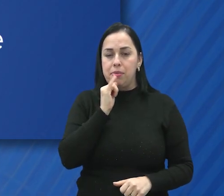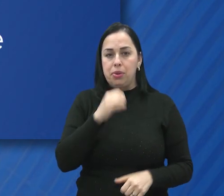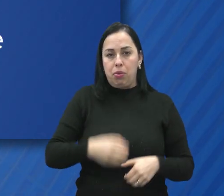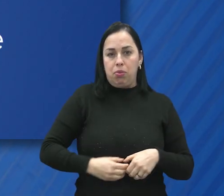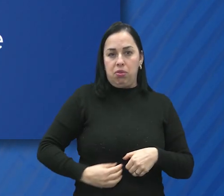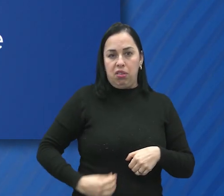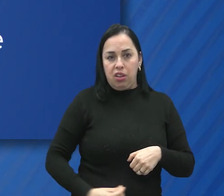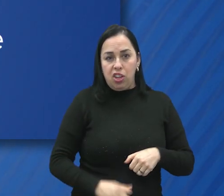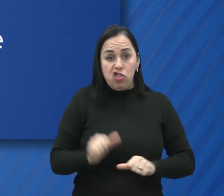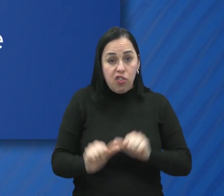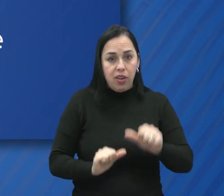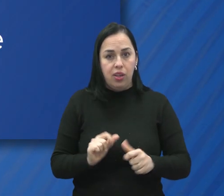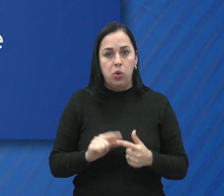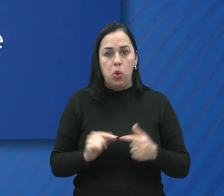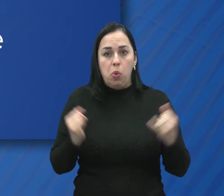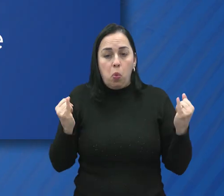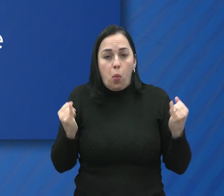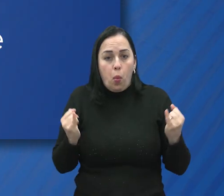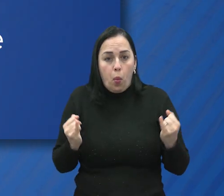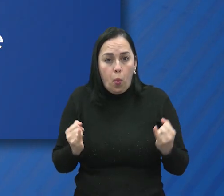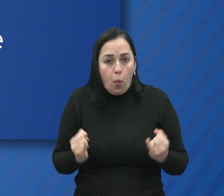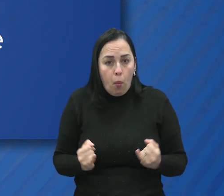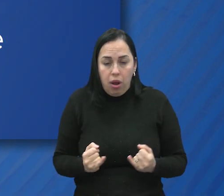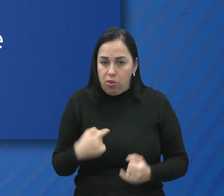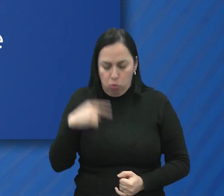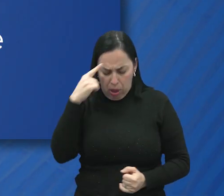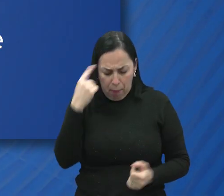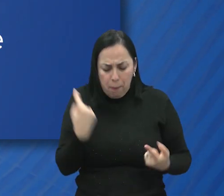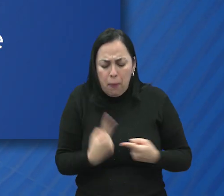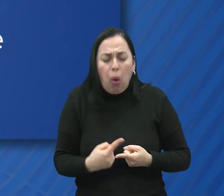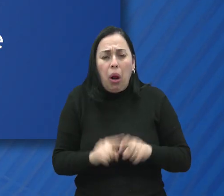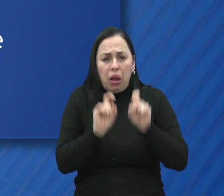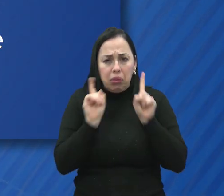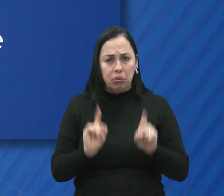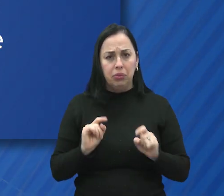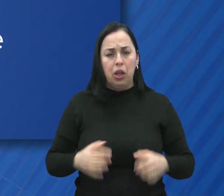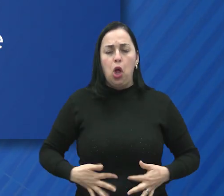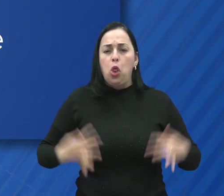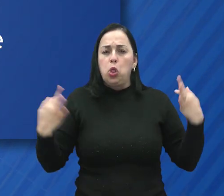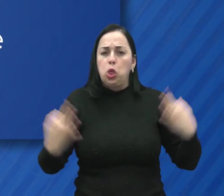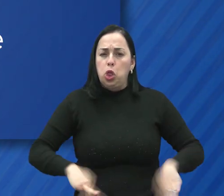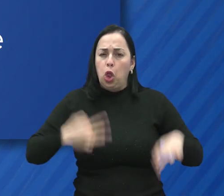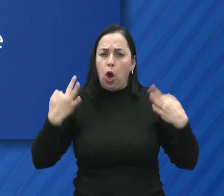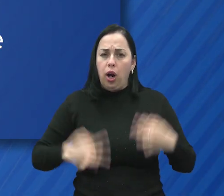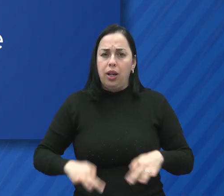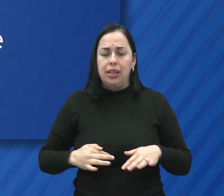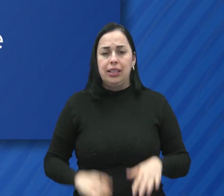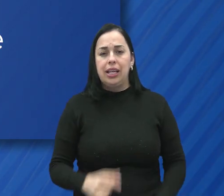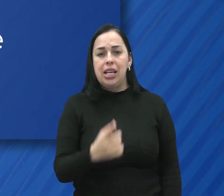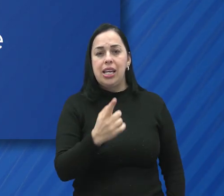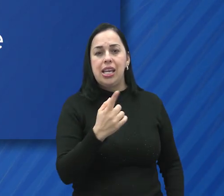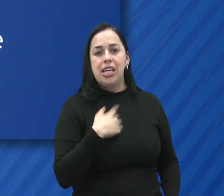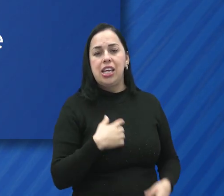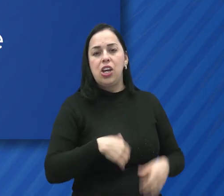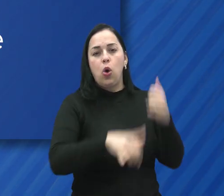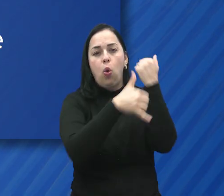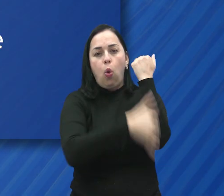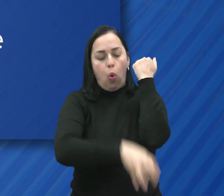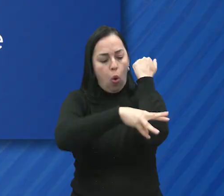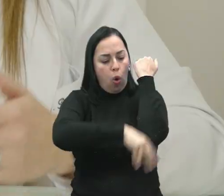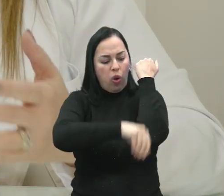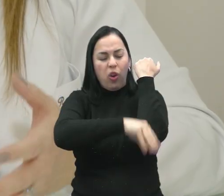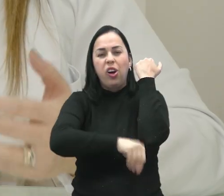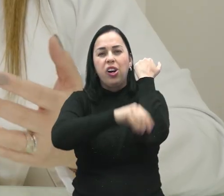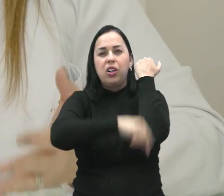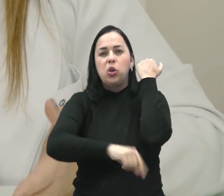no ritmo do intestino, perda de peso sem motivo aparente, dor abdominal constante e sangue nas